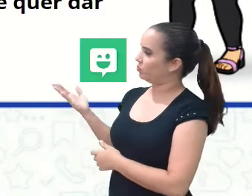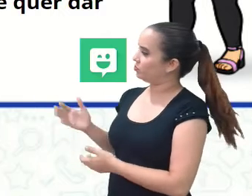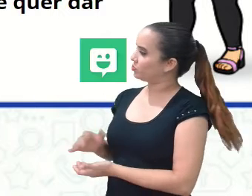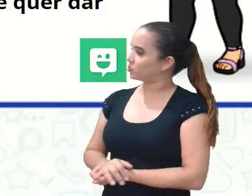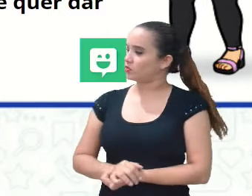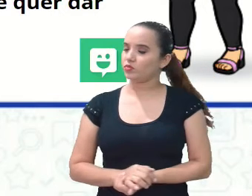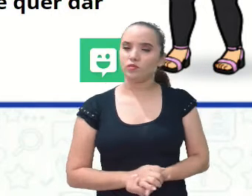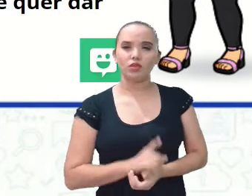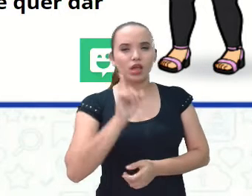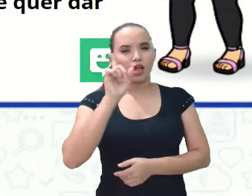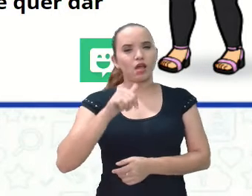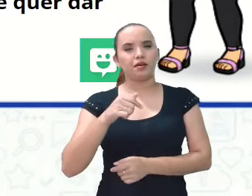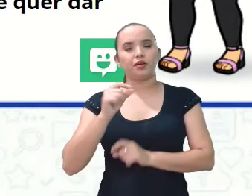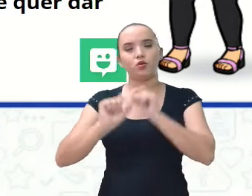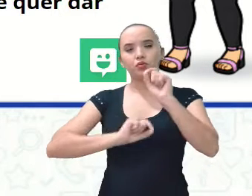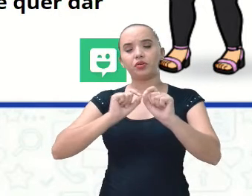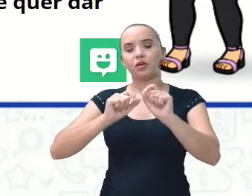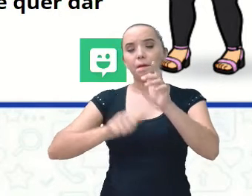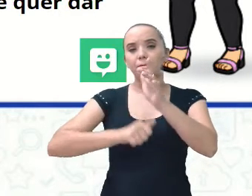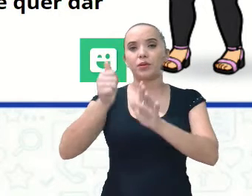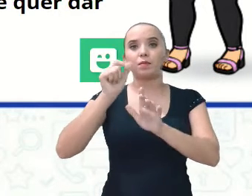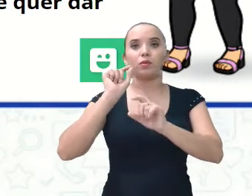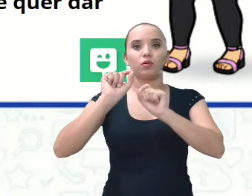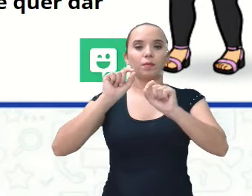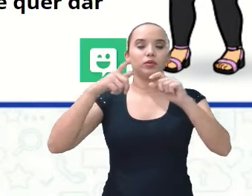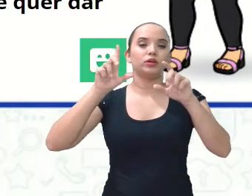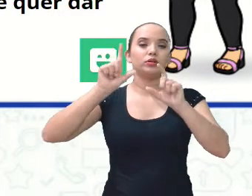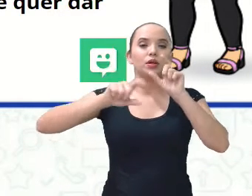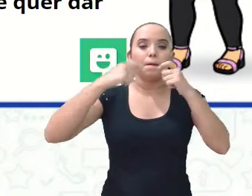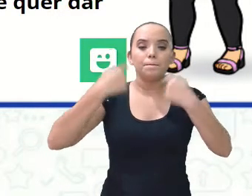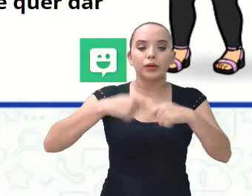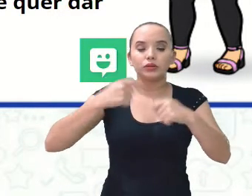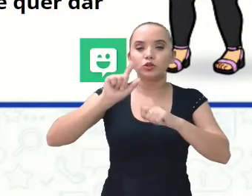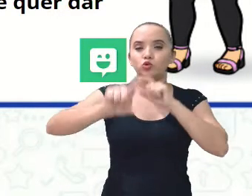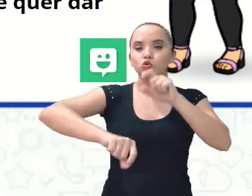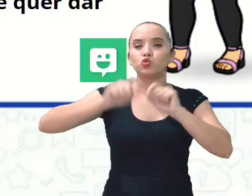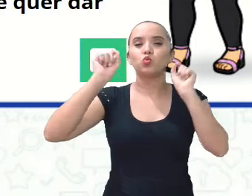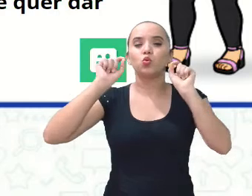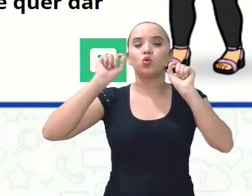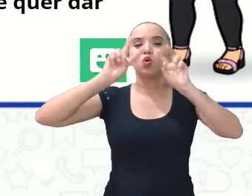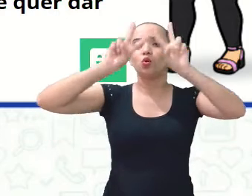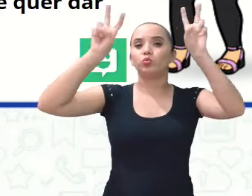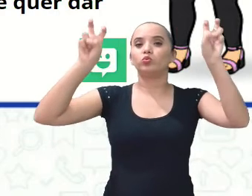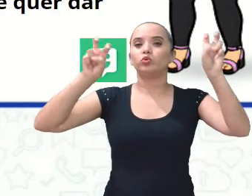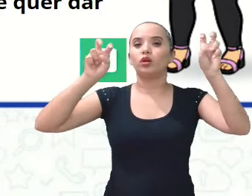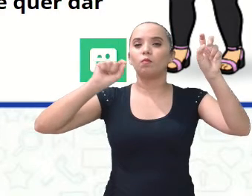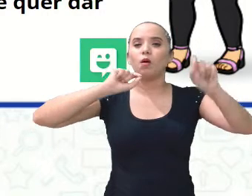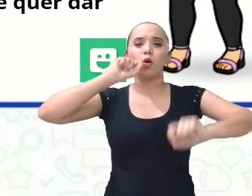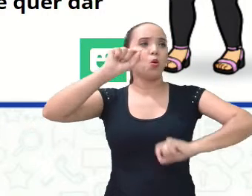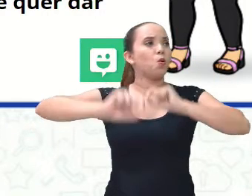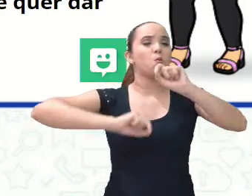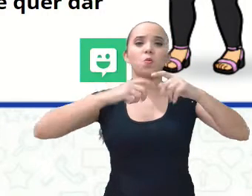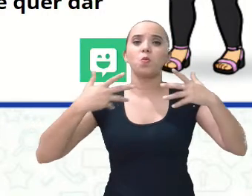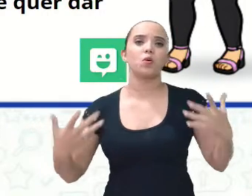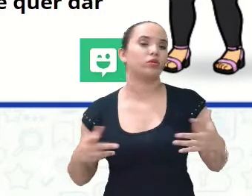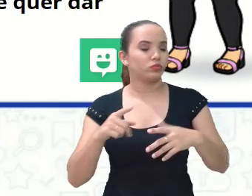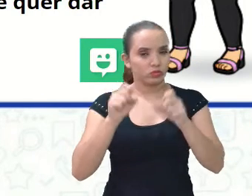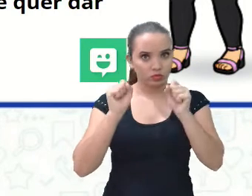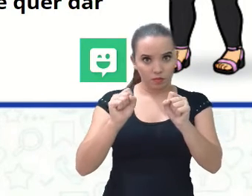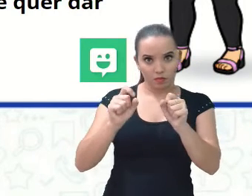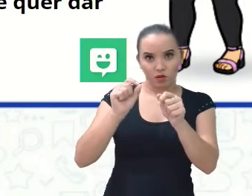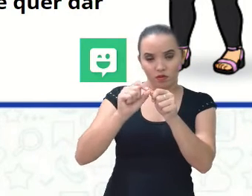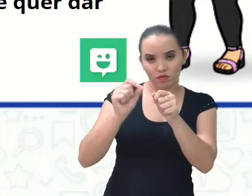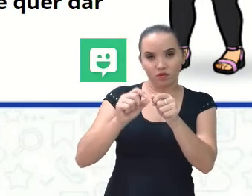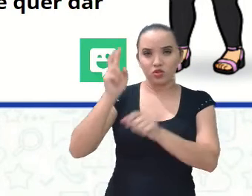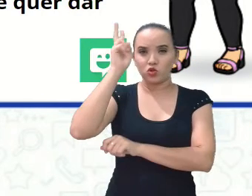história em quadrinho é você definir qual é o tema que você quer falar. Você quer falar sobre o quê? Inclusive, você pode até fazer uma história em quadrinho de